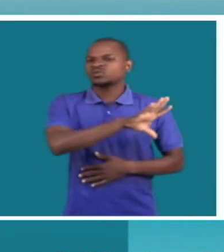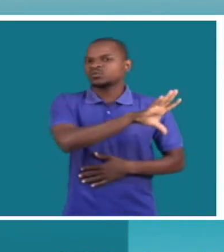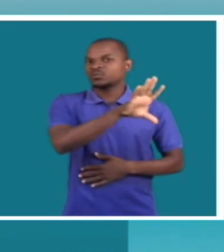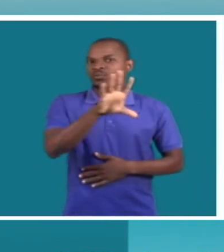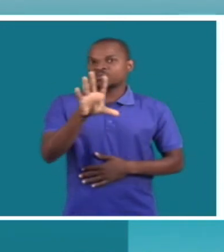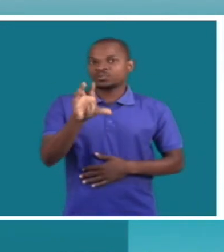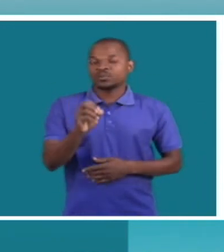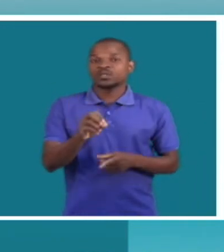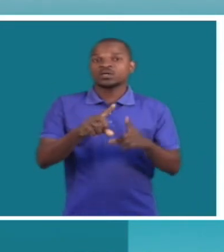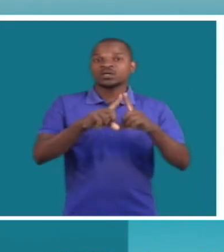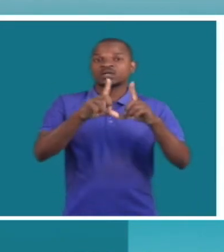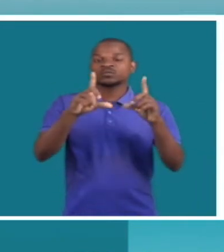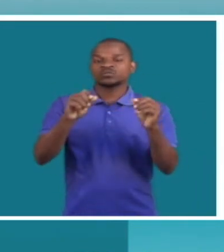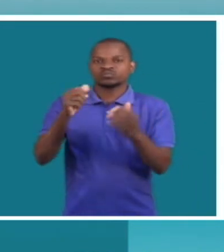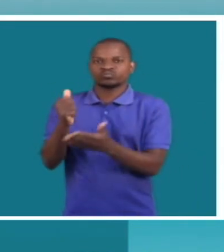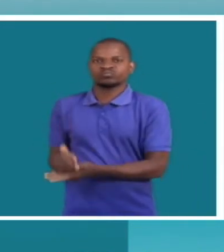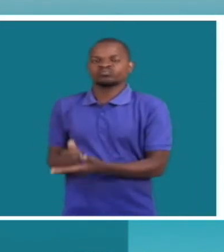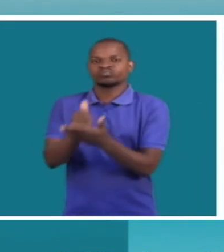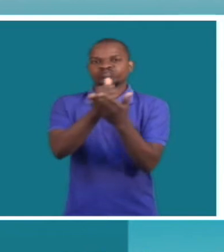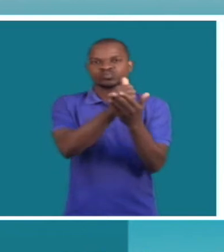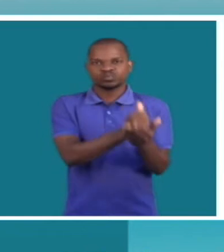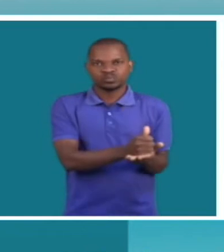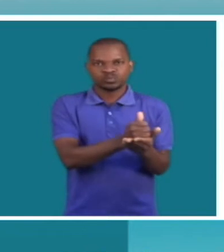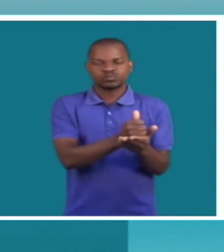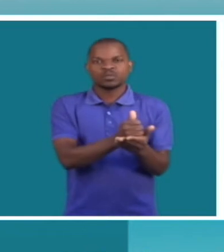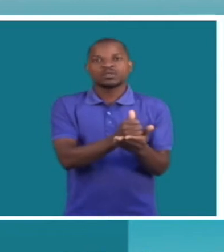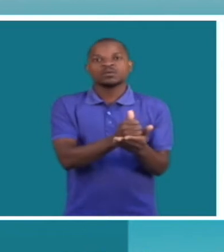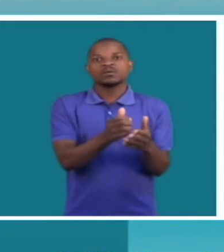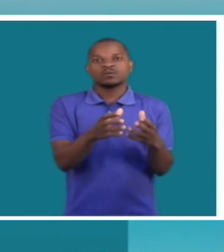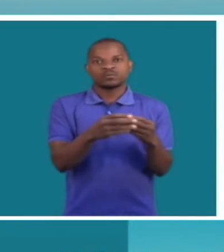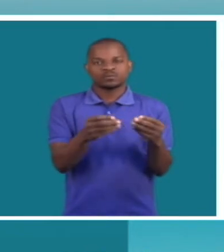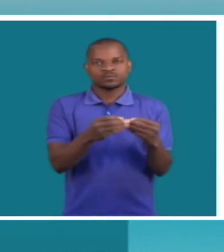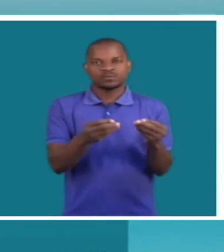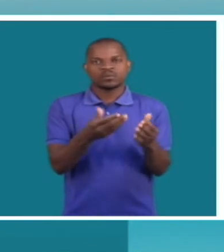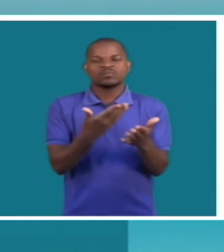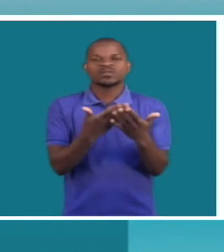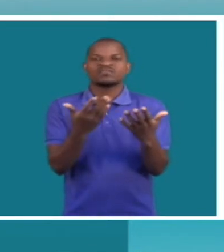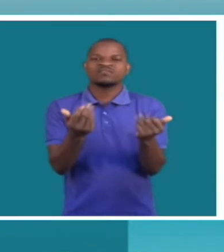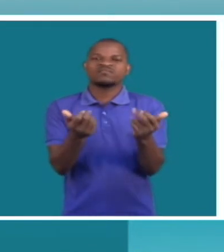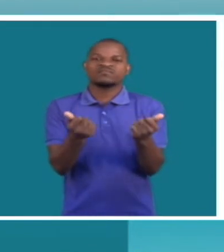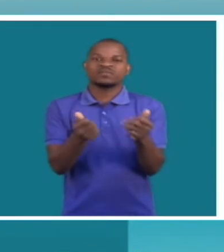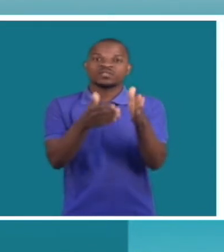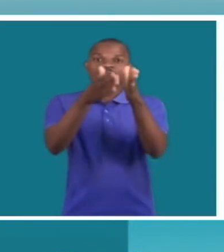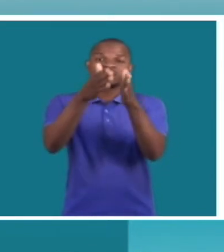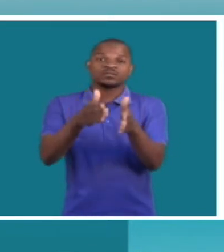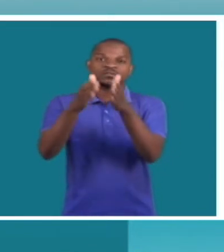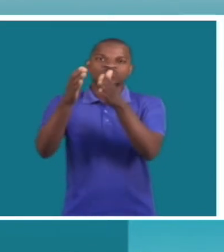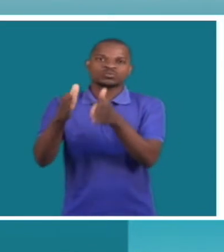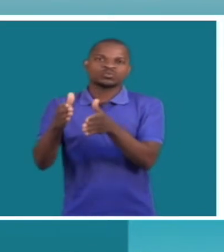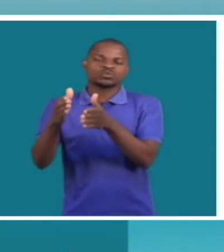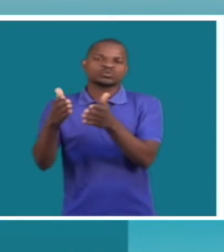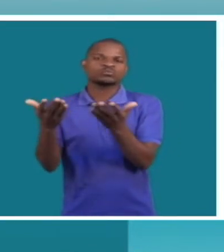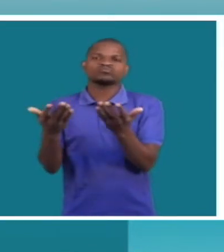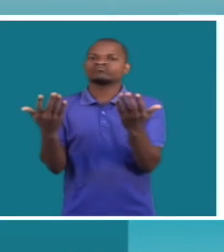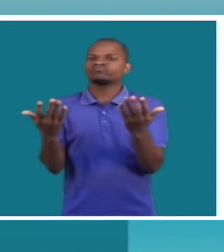componente de entrega de instrumentos para permitir que as pessoas